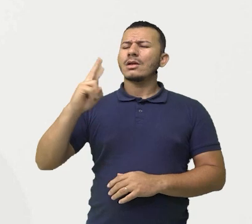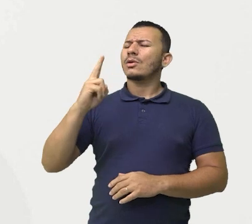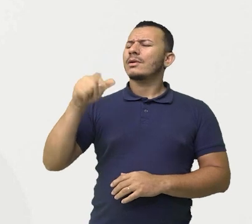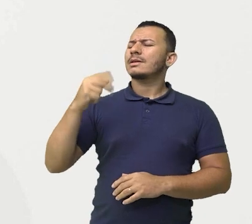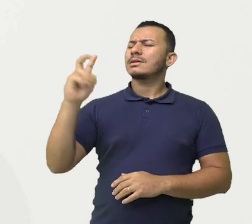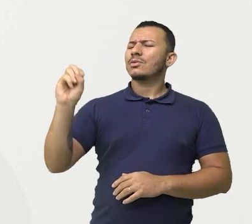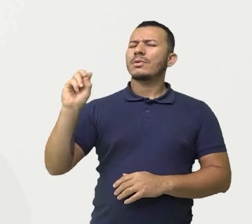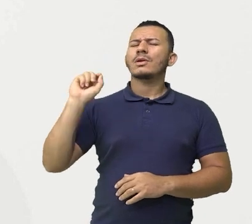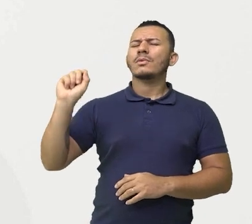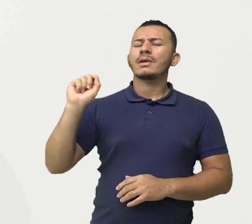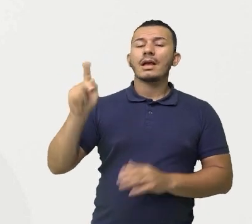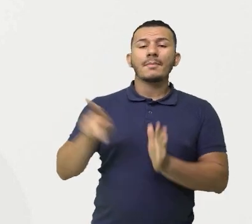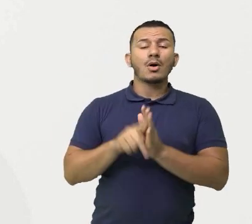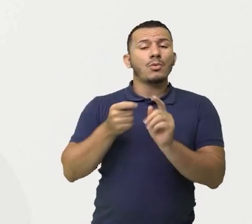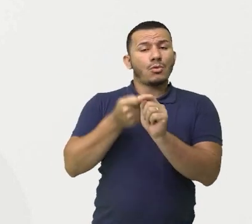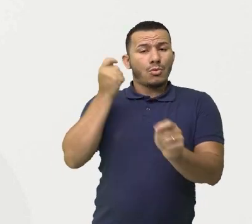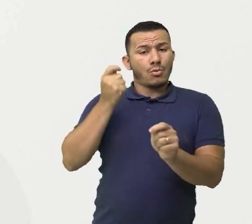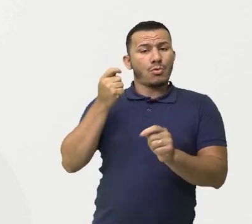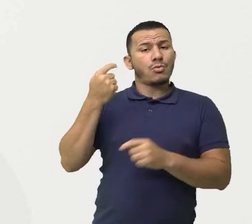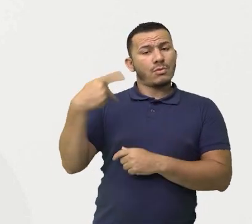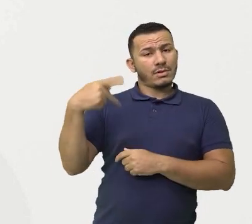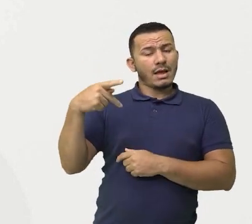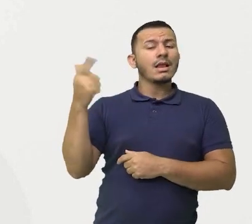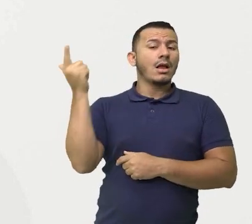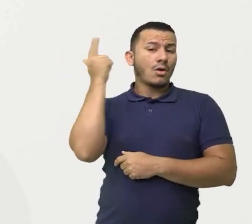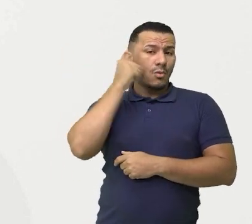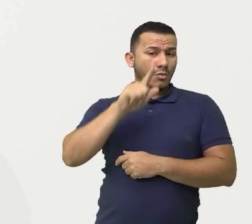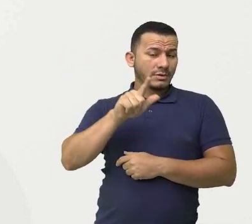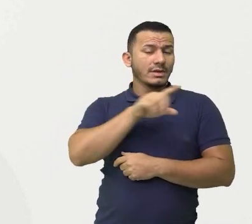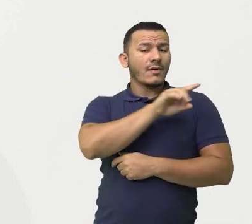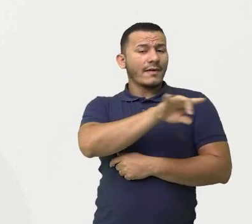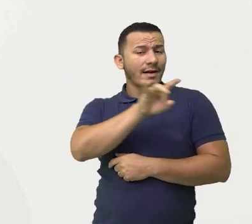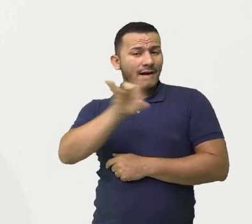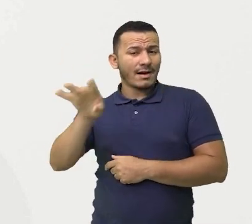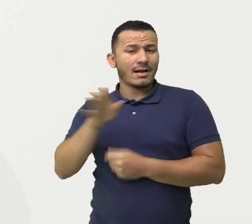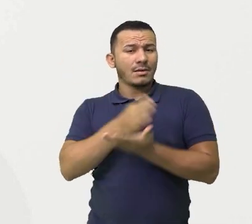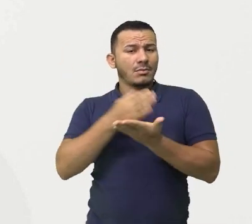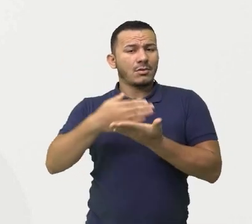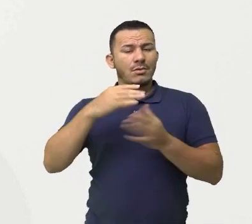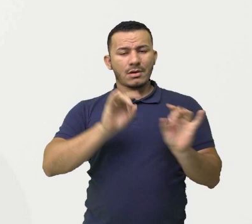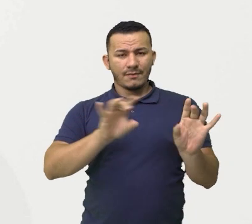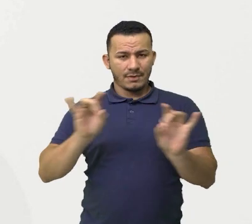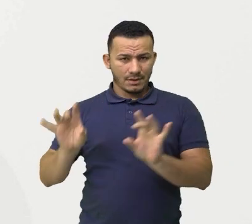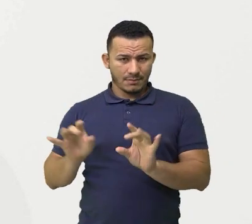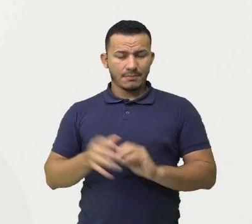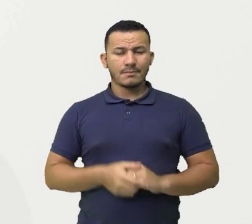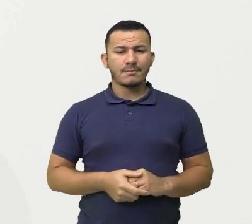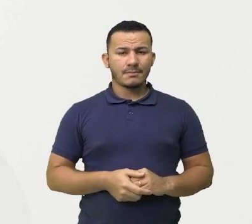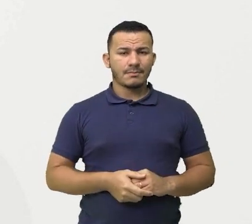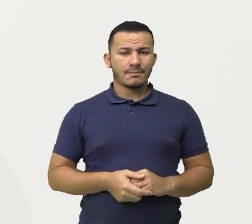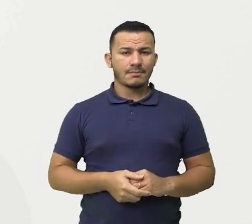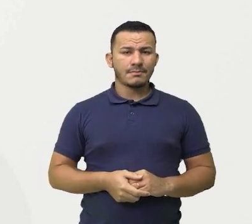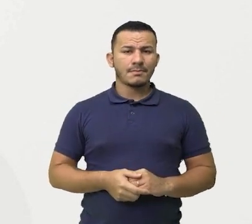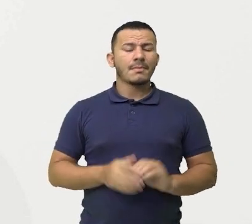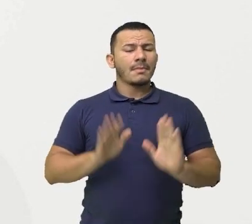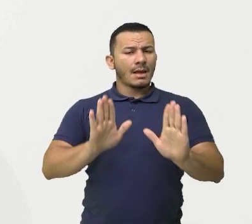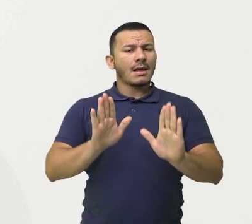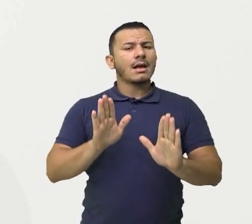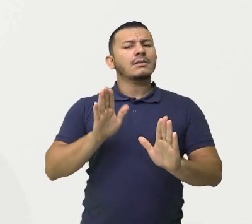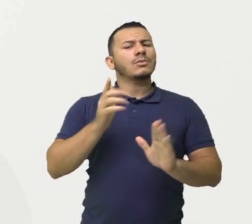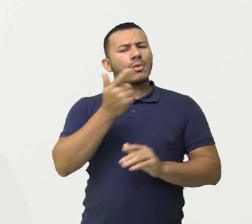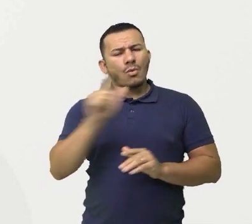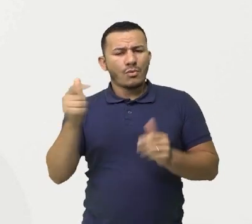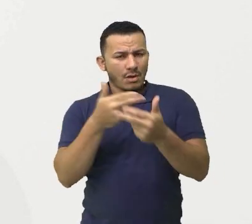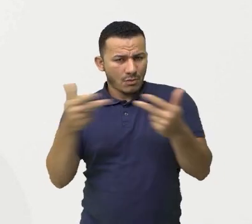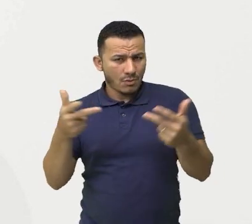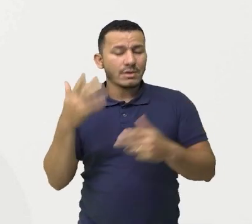2,50 representa o que seria o lucro que ele vai obter em cada bolo, tá legal? Mas a questão não quer só isso. A questão quer